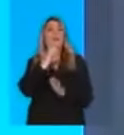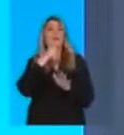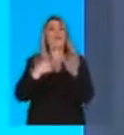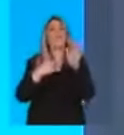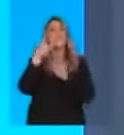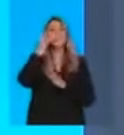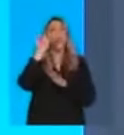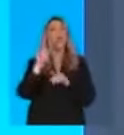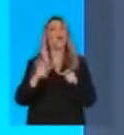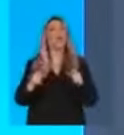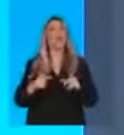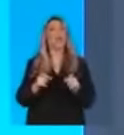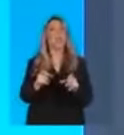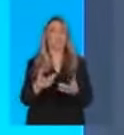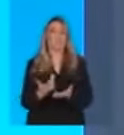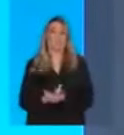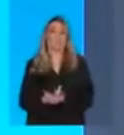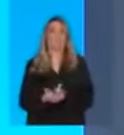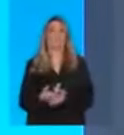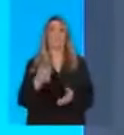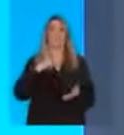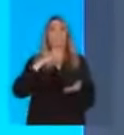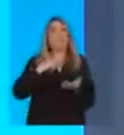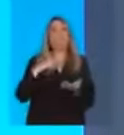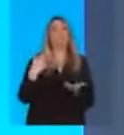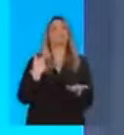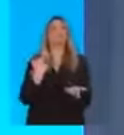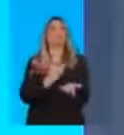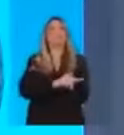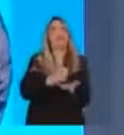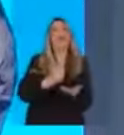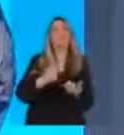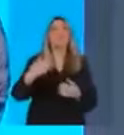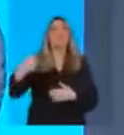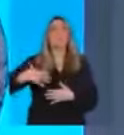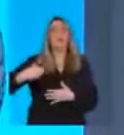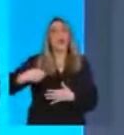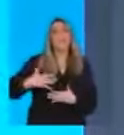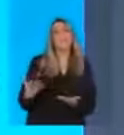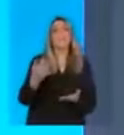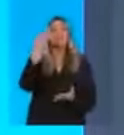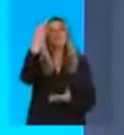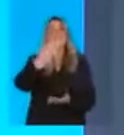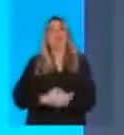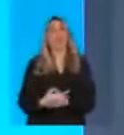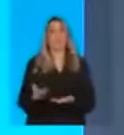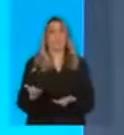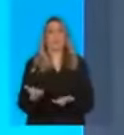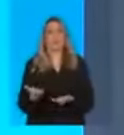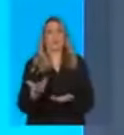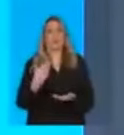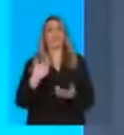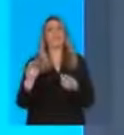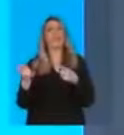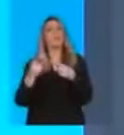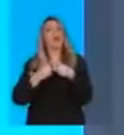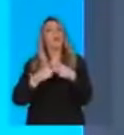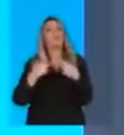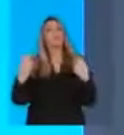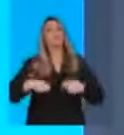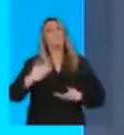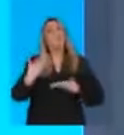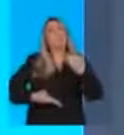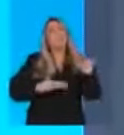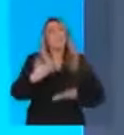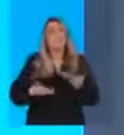de mama e de colo de útero tendo acesso à os Sonografia e à mamografia nós precisamos fazer com que a saúde atenda de fato os idosos e